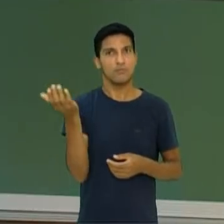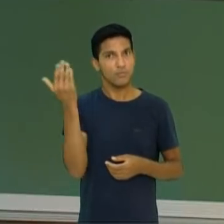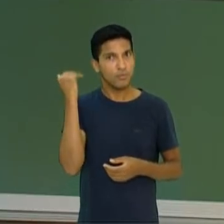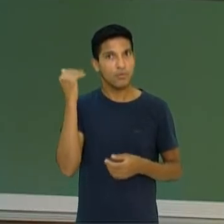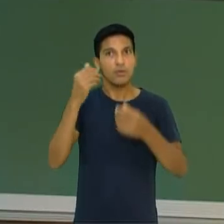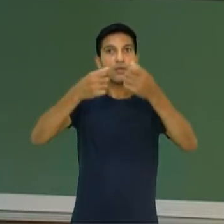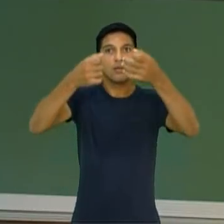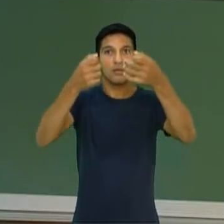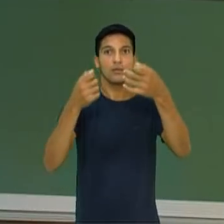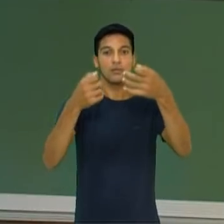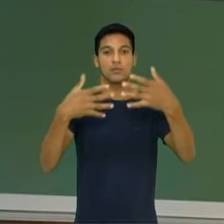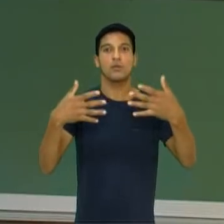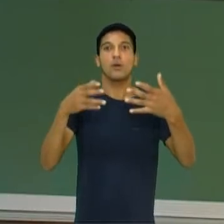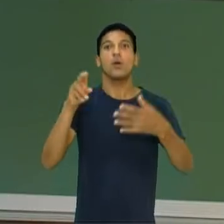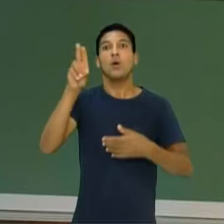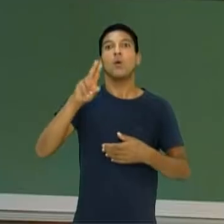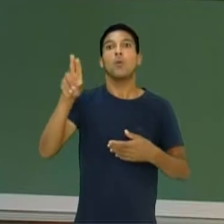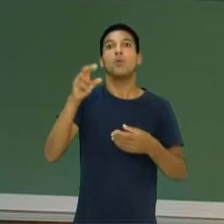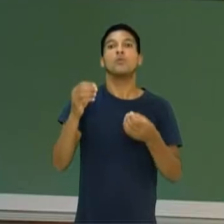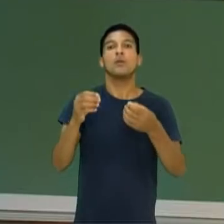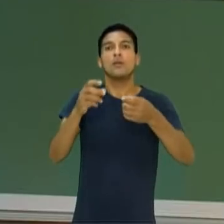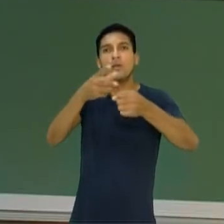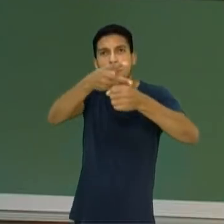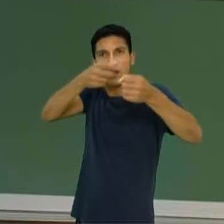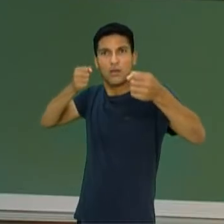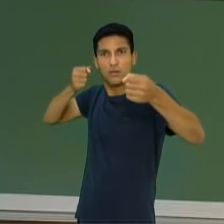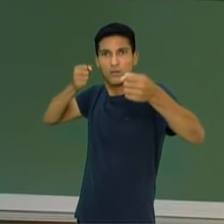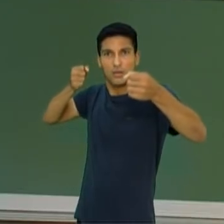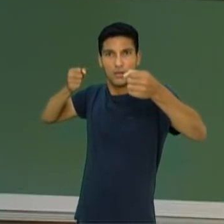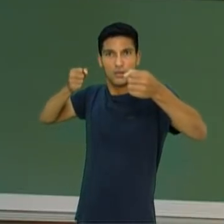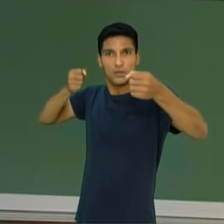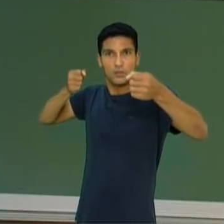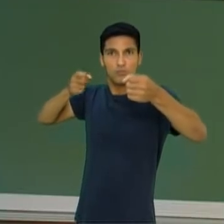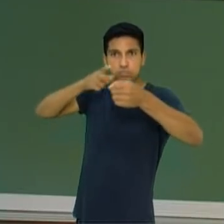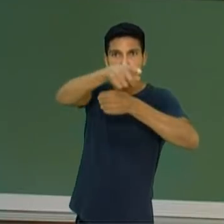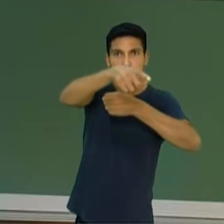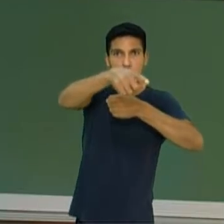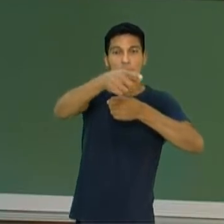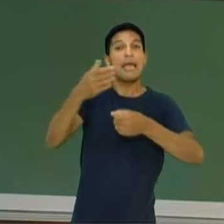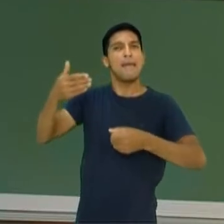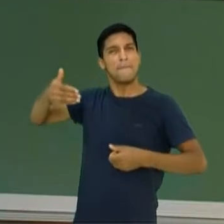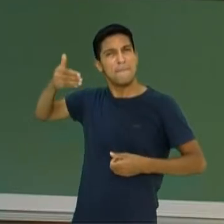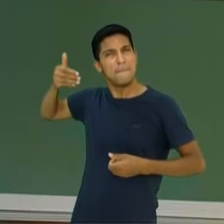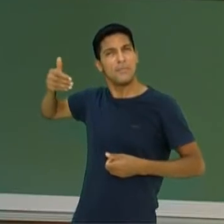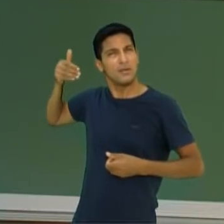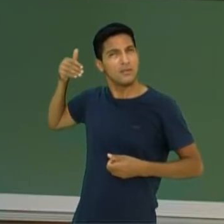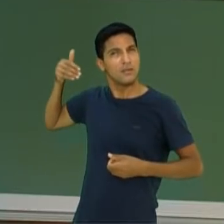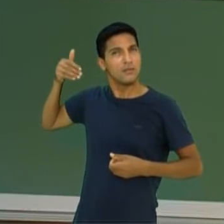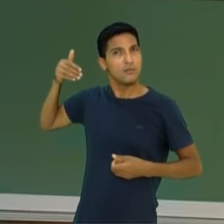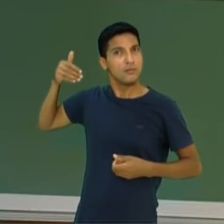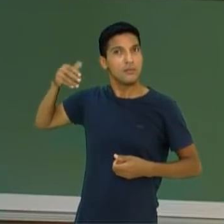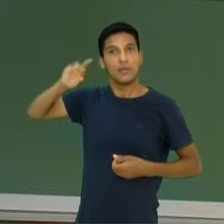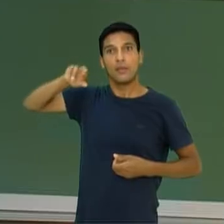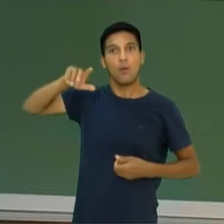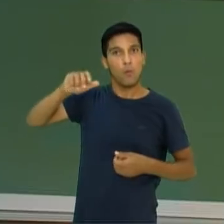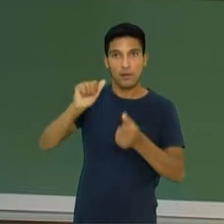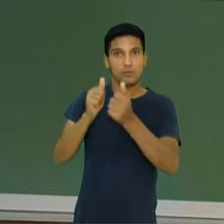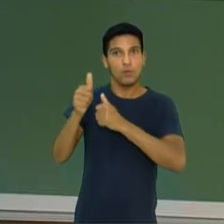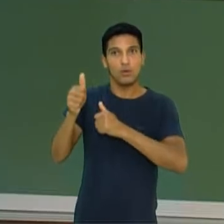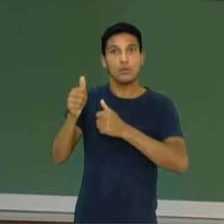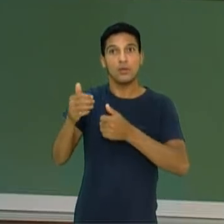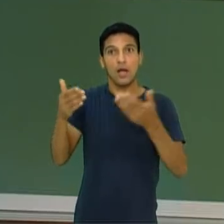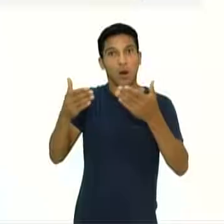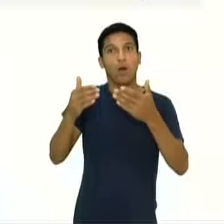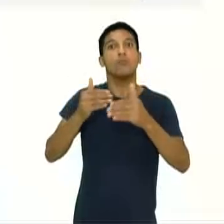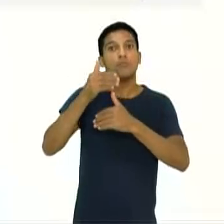da aula do uso que o arco e flecha teve antes de tornar-se o esporte tiro com arco? Olha só, ele